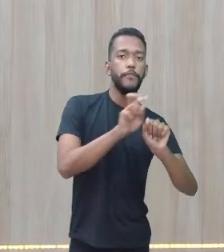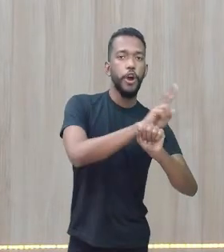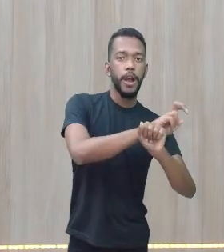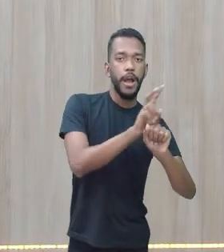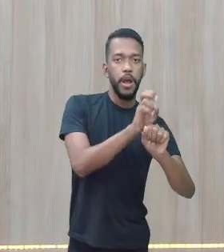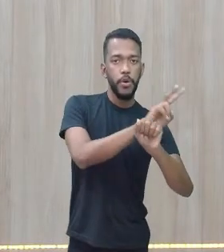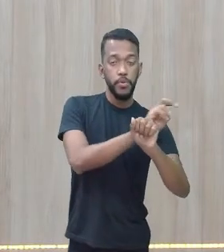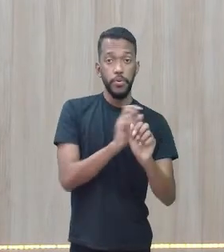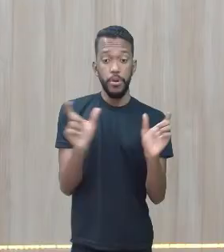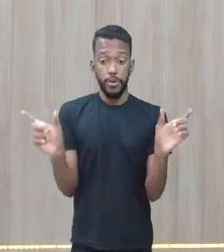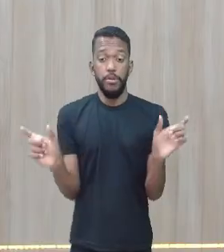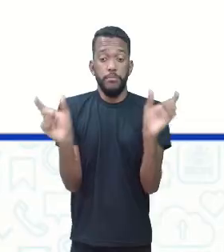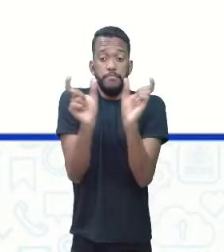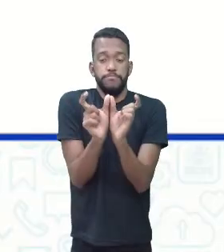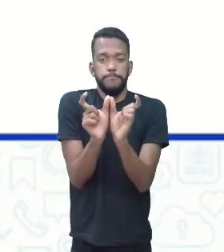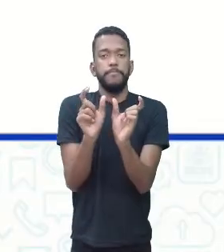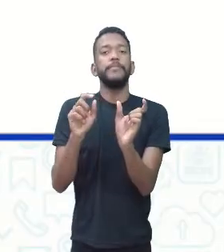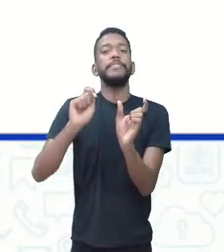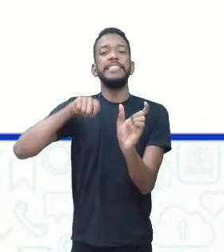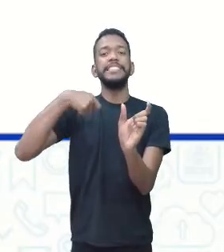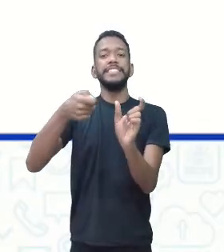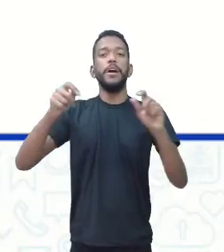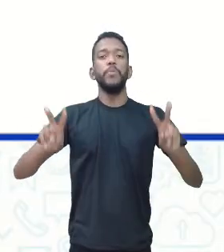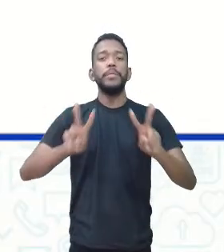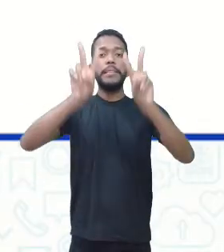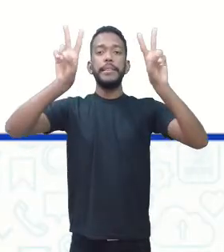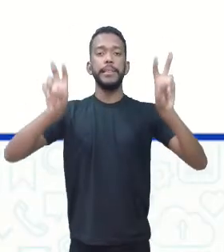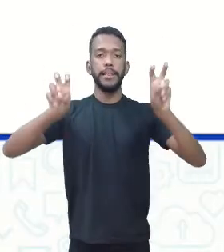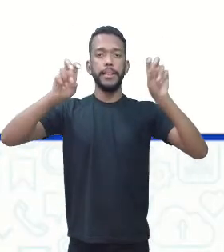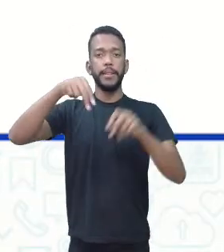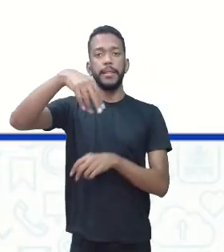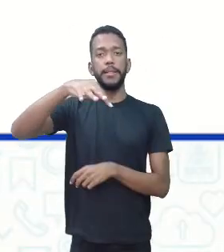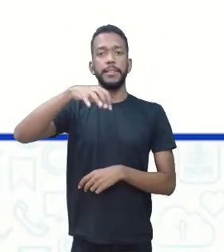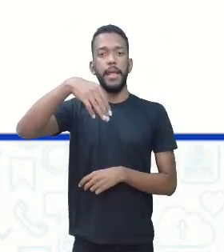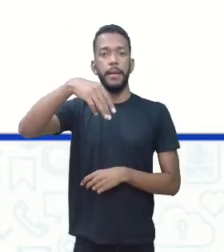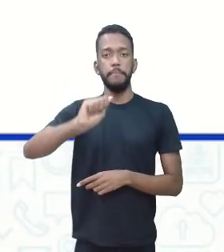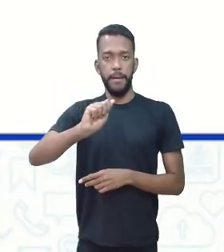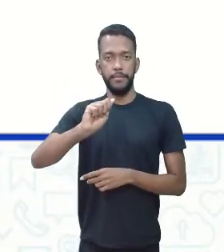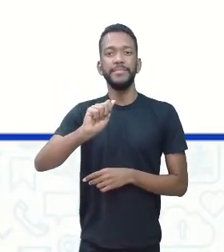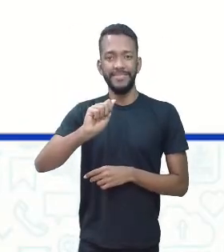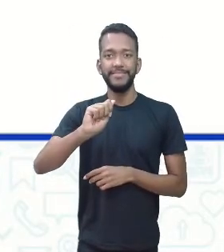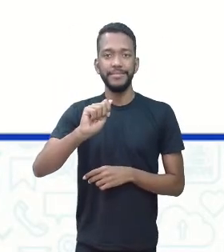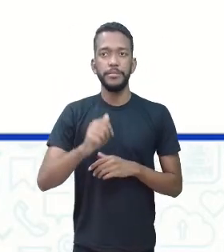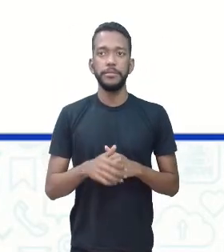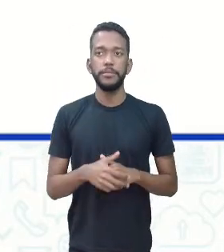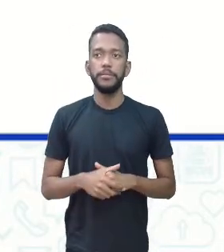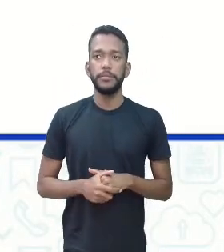tema é o radical mais a vogal temática.